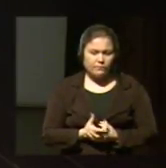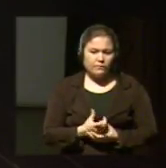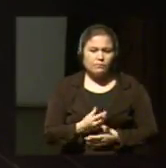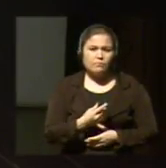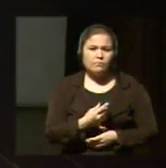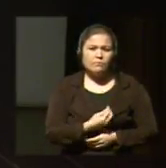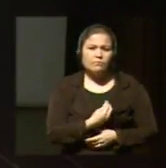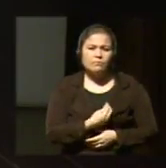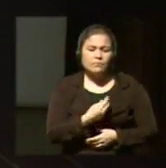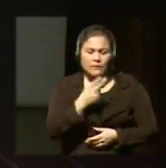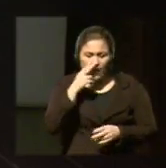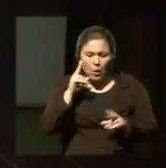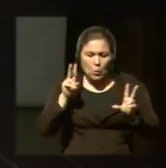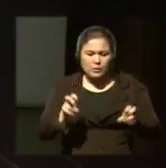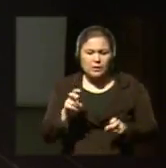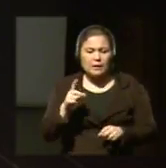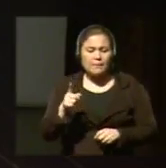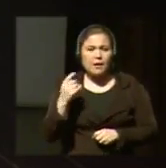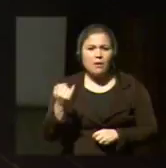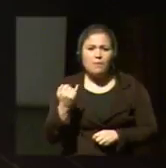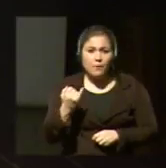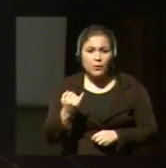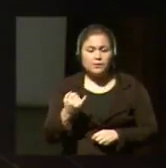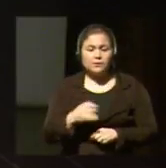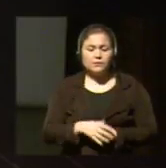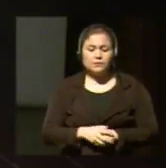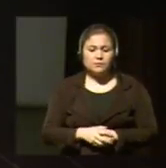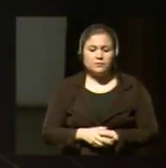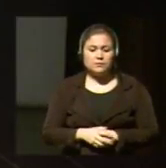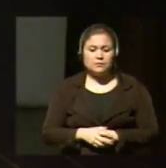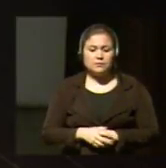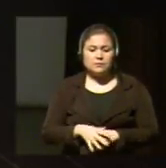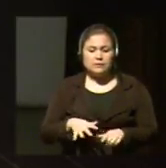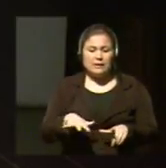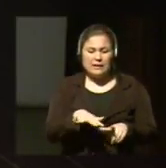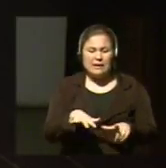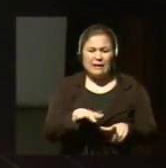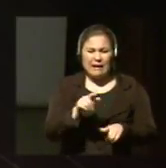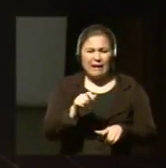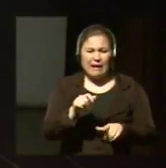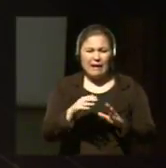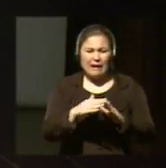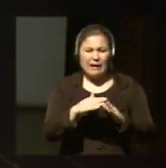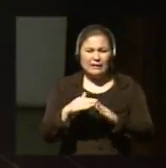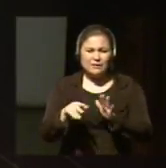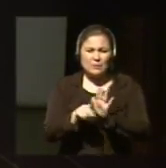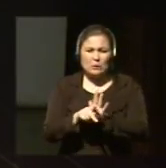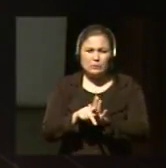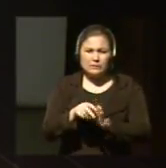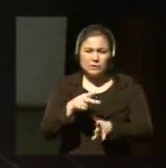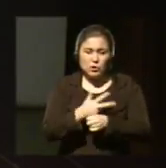Isso é um tema importante nos lares de idosos, asilos de idosos.